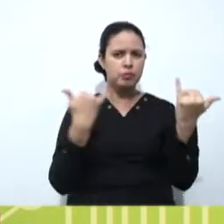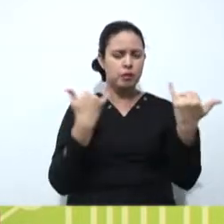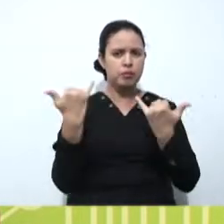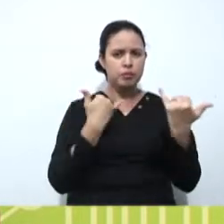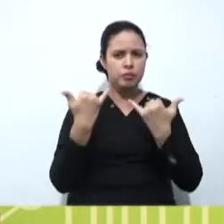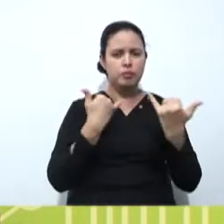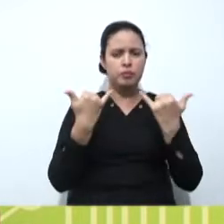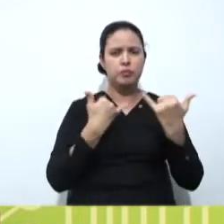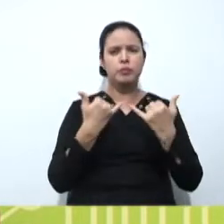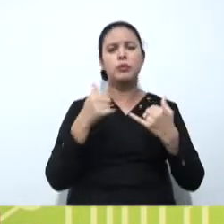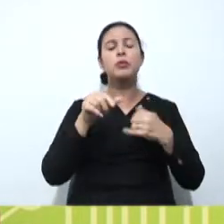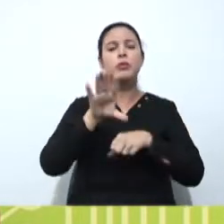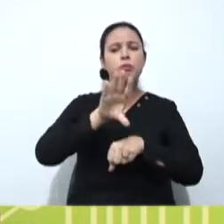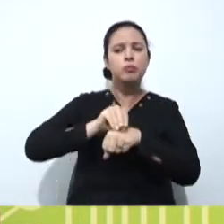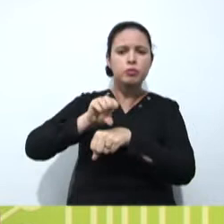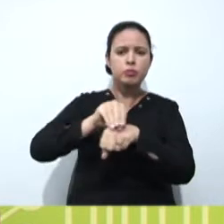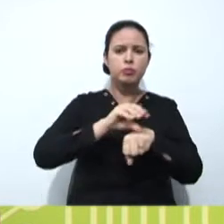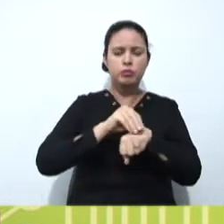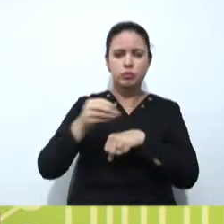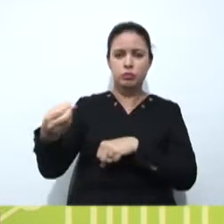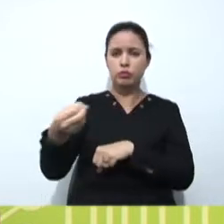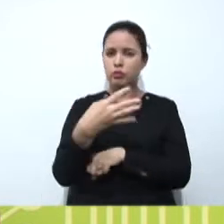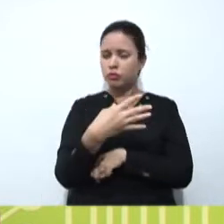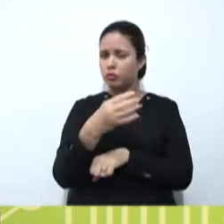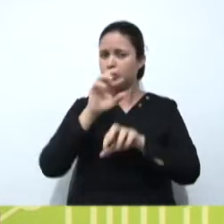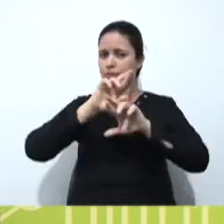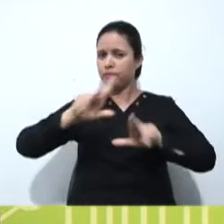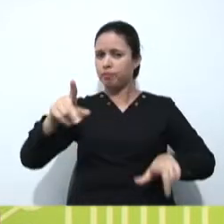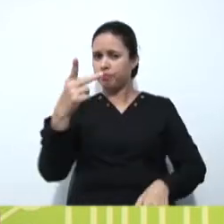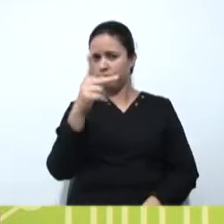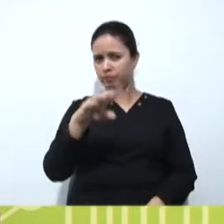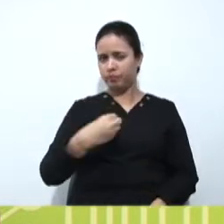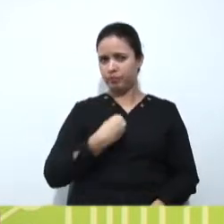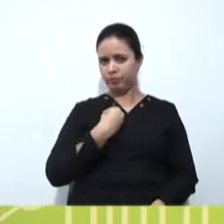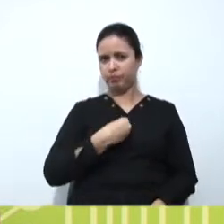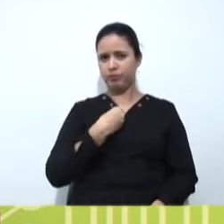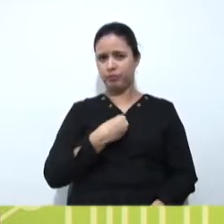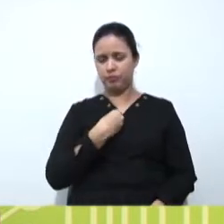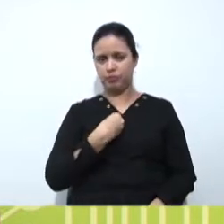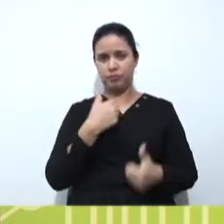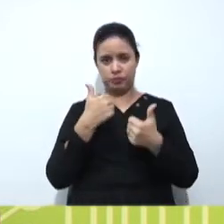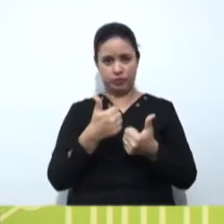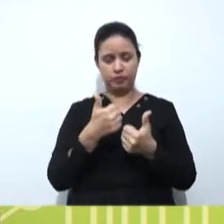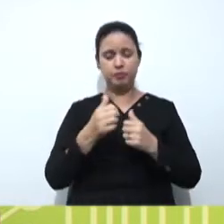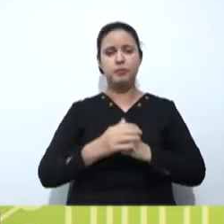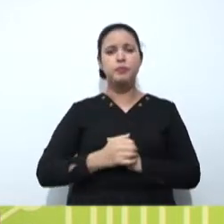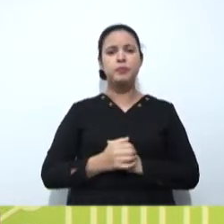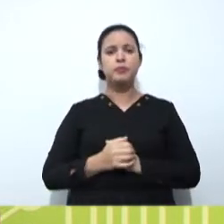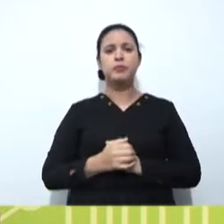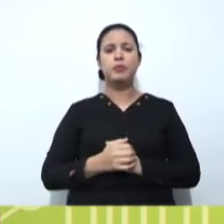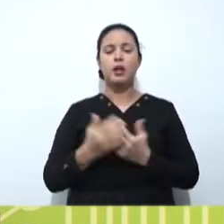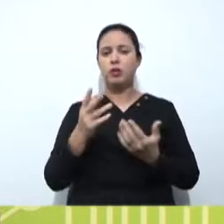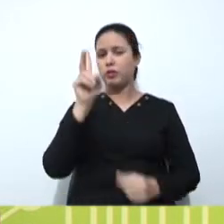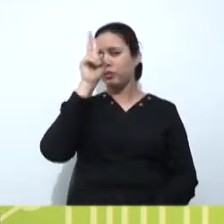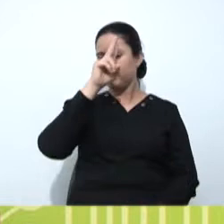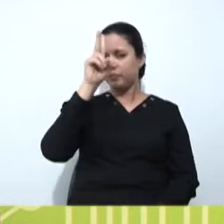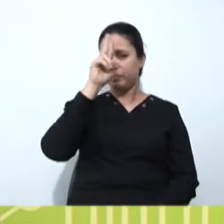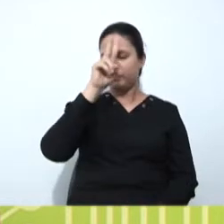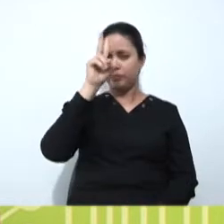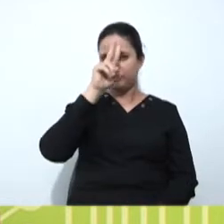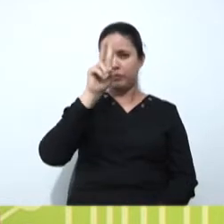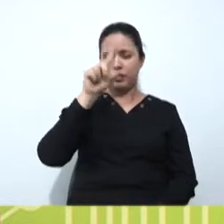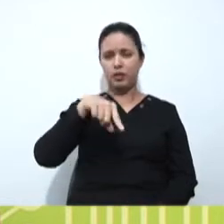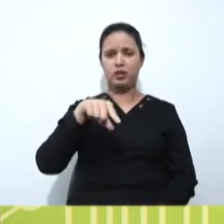agregar algo de novo, algo de diferente na vida de vocês. Mas vamos lá, estamos aqui para relembrar, estamos aqui